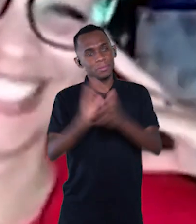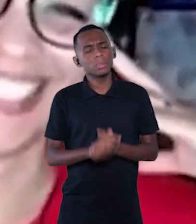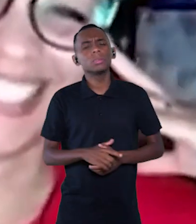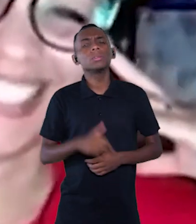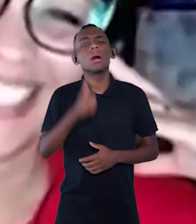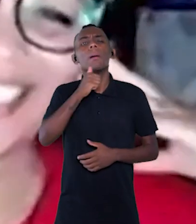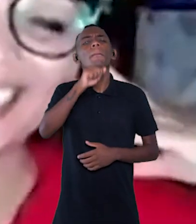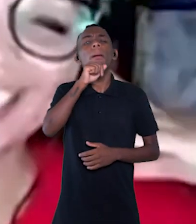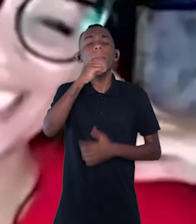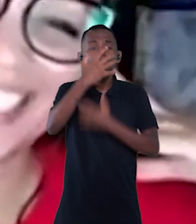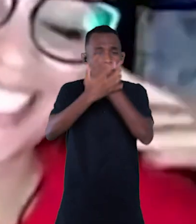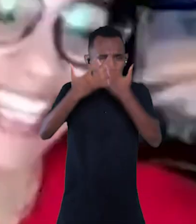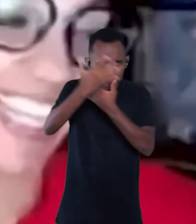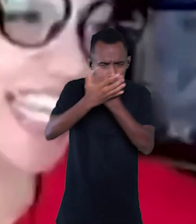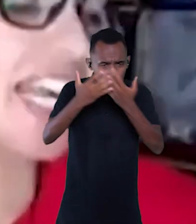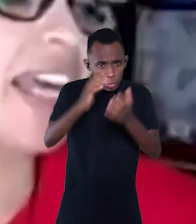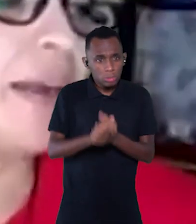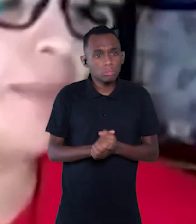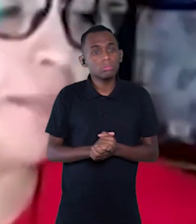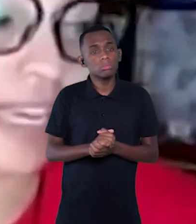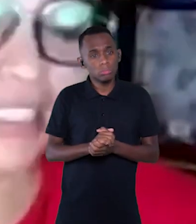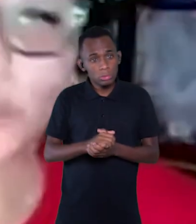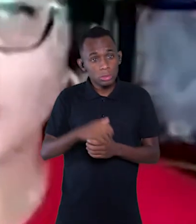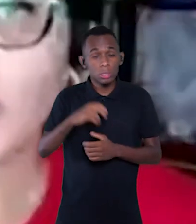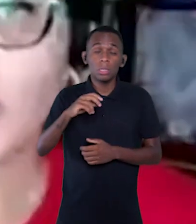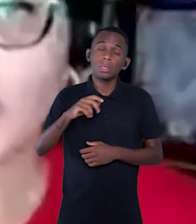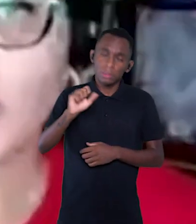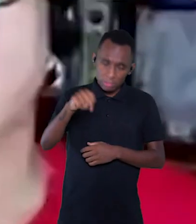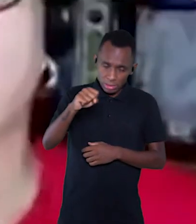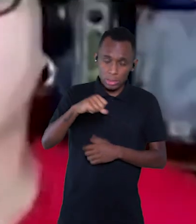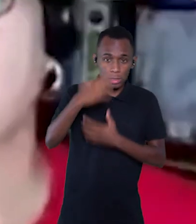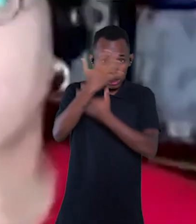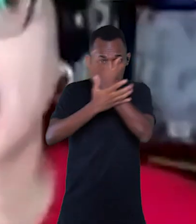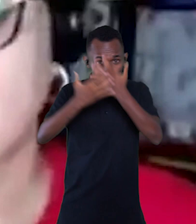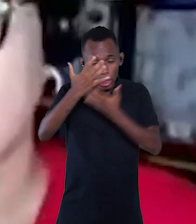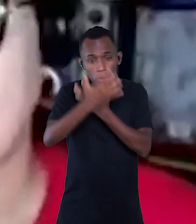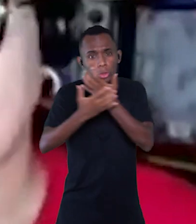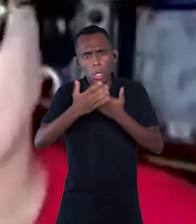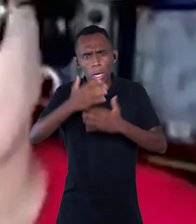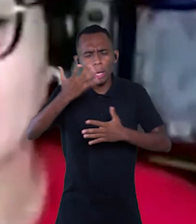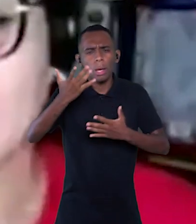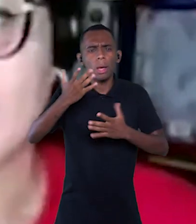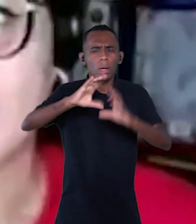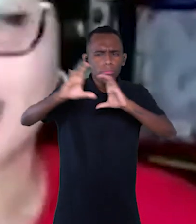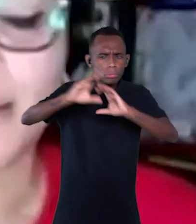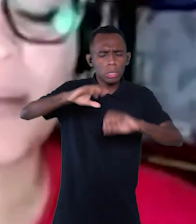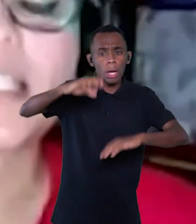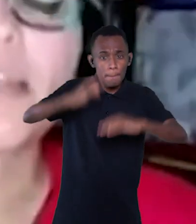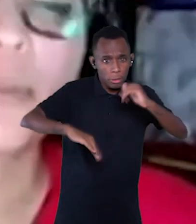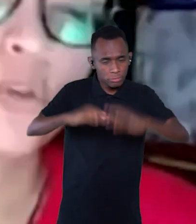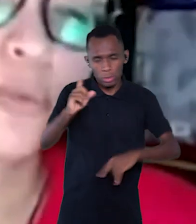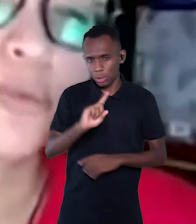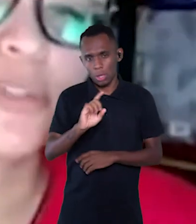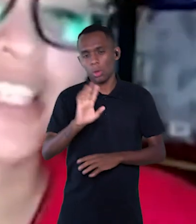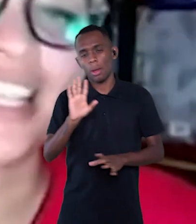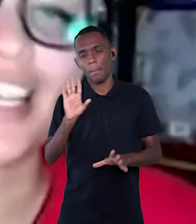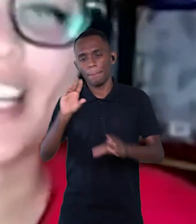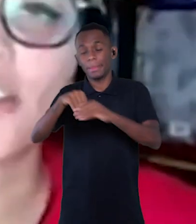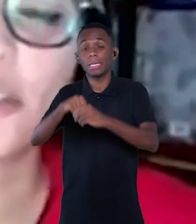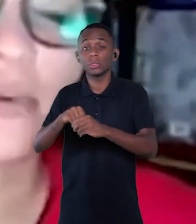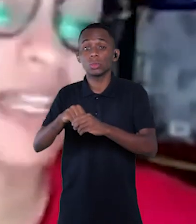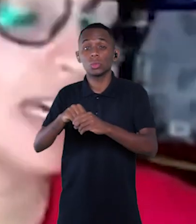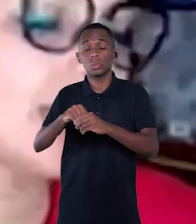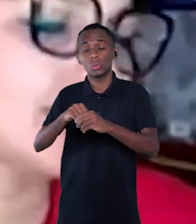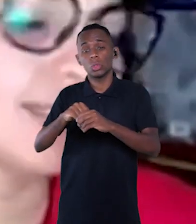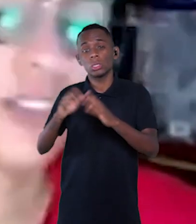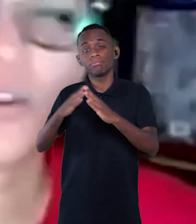E sua mãe é cantora, Júlia? Minha mãe é cantora, nunca cantou profissionalmente, ela participa do grupo de música da